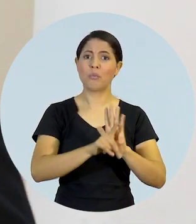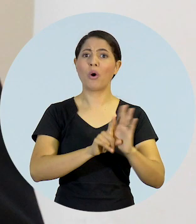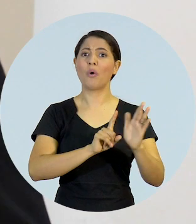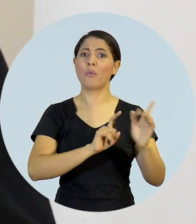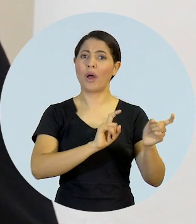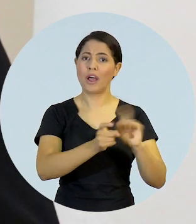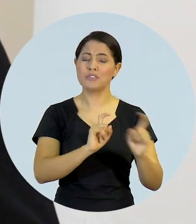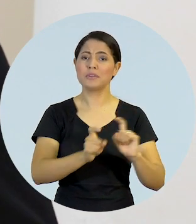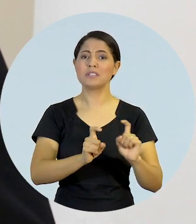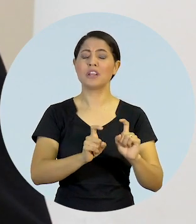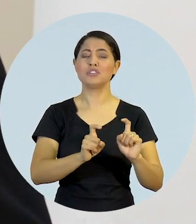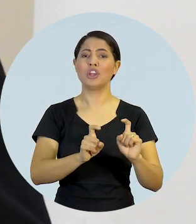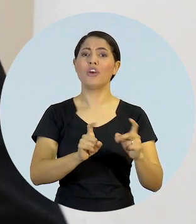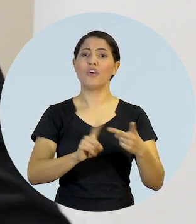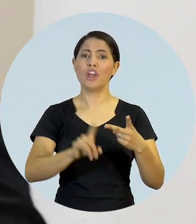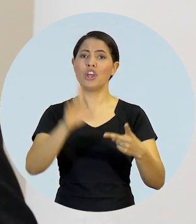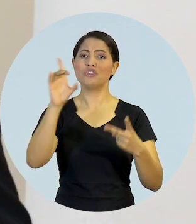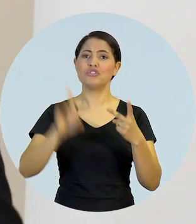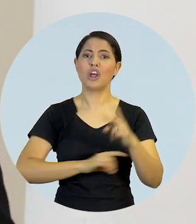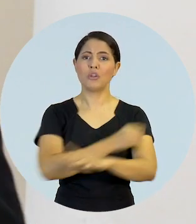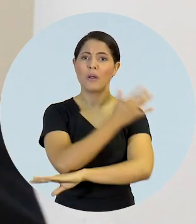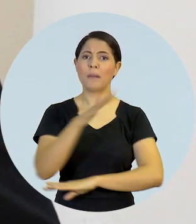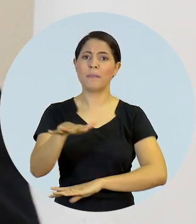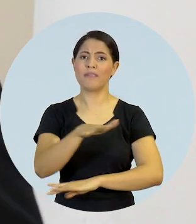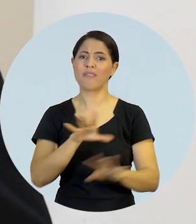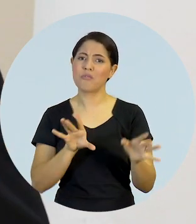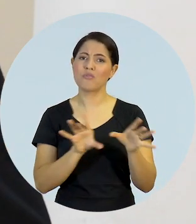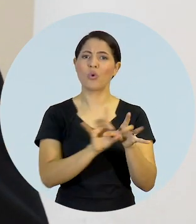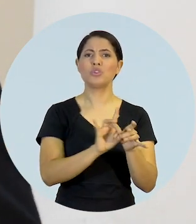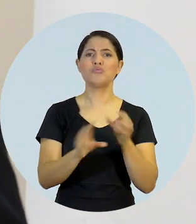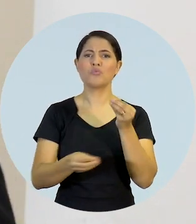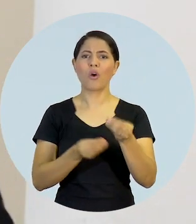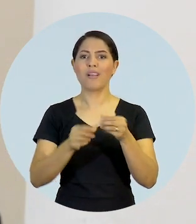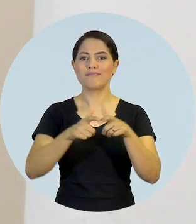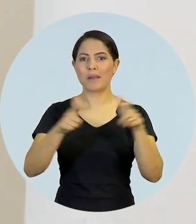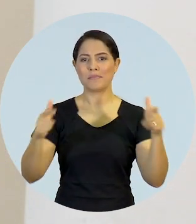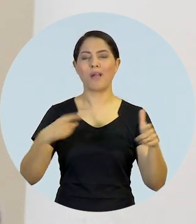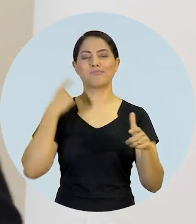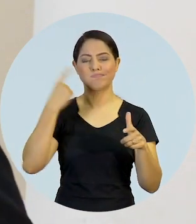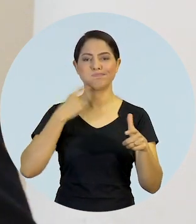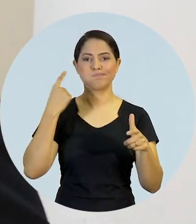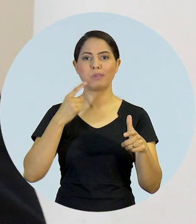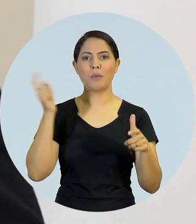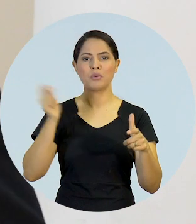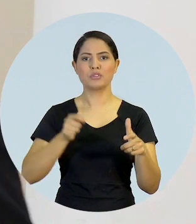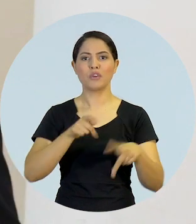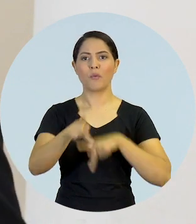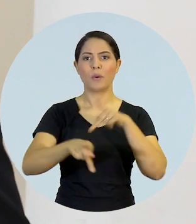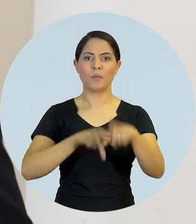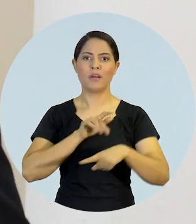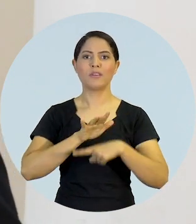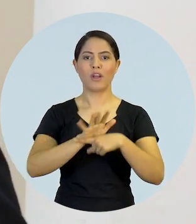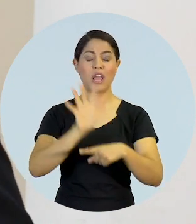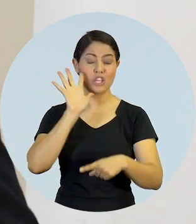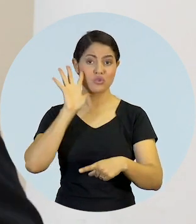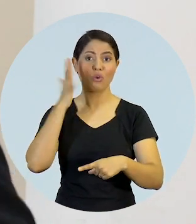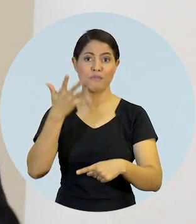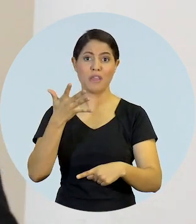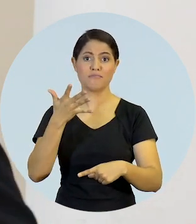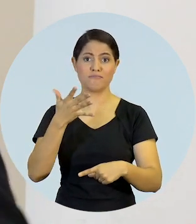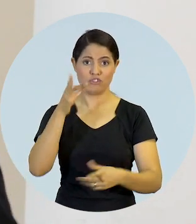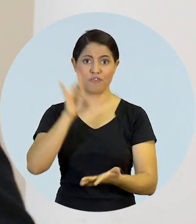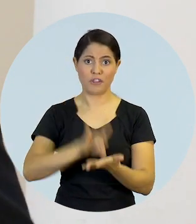administrativo permite não somente ampliar o mercado de trabalho da advocacia, mas entregar também para a sociedade soluções